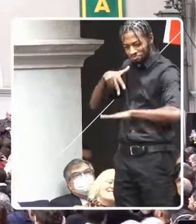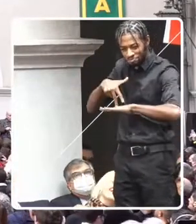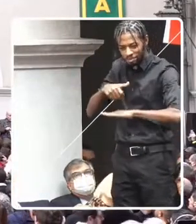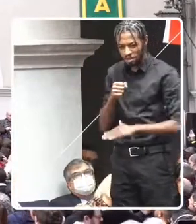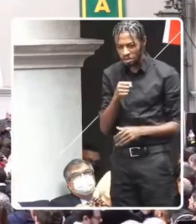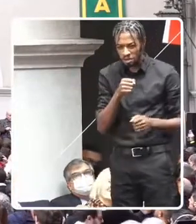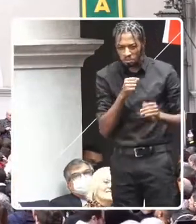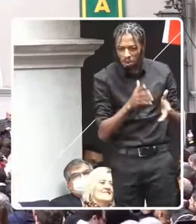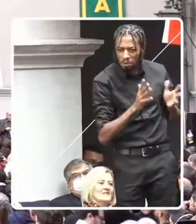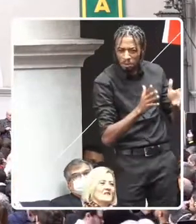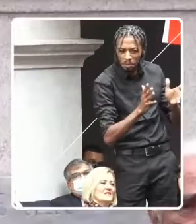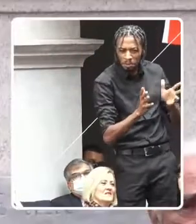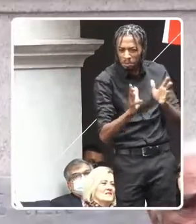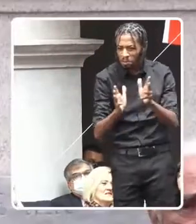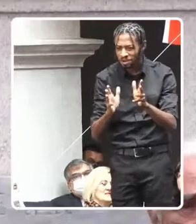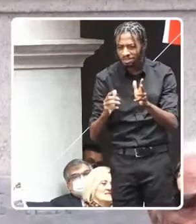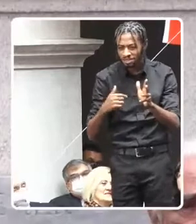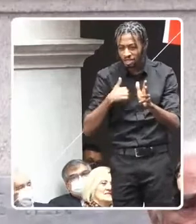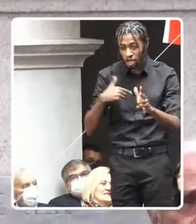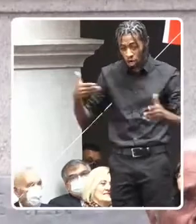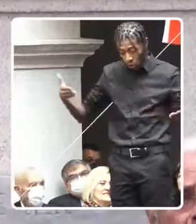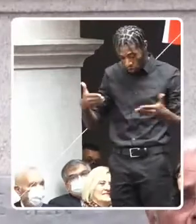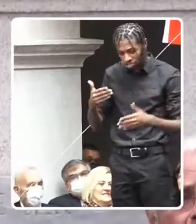tenho a honra de dirigir,